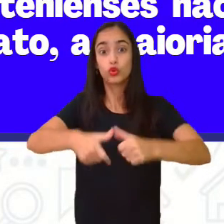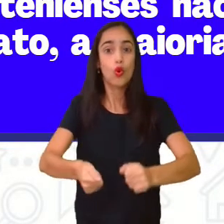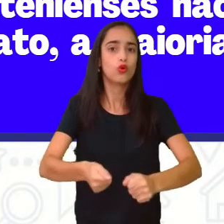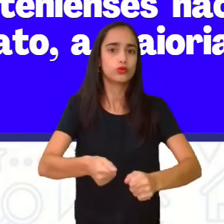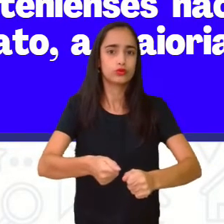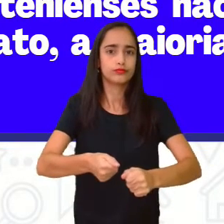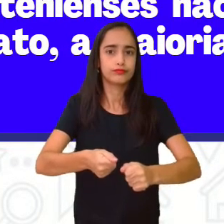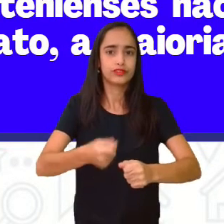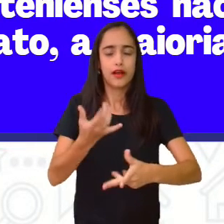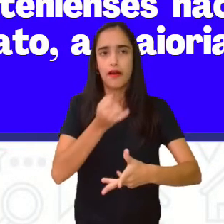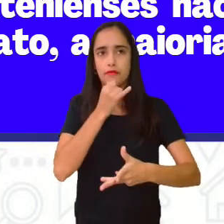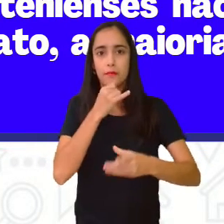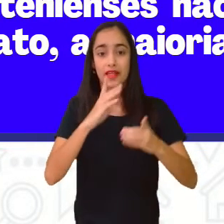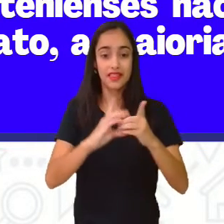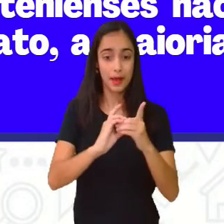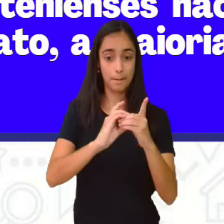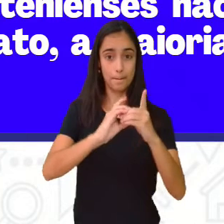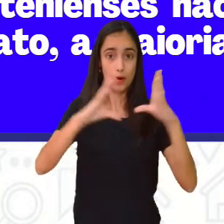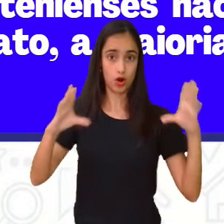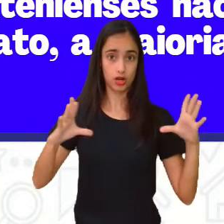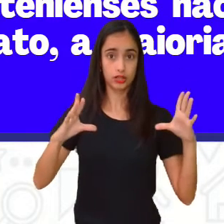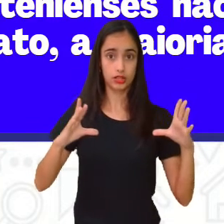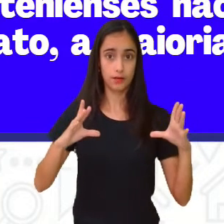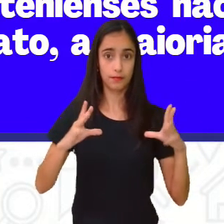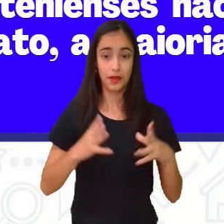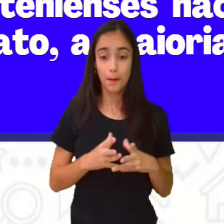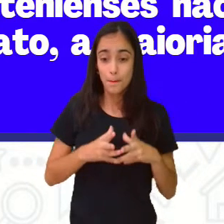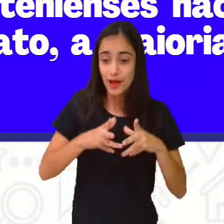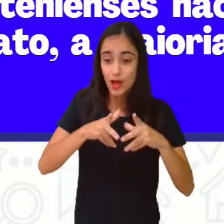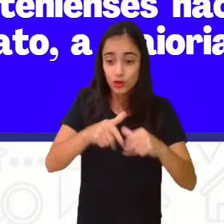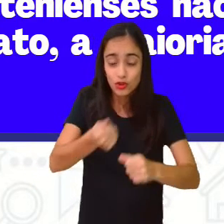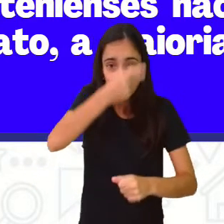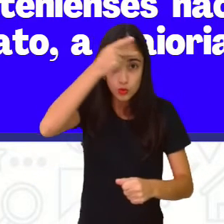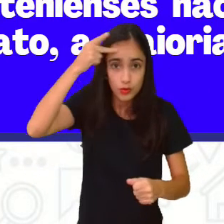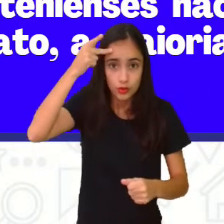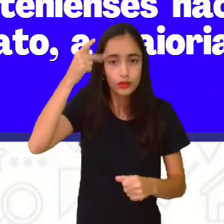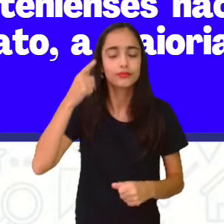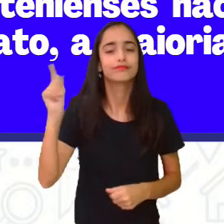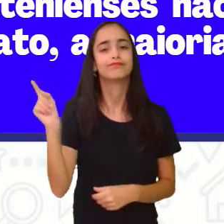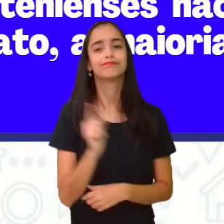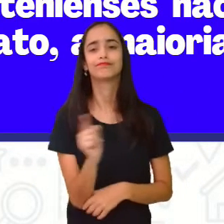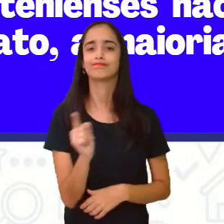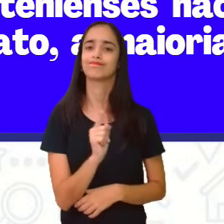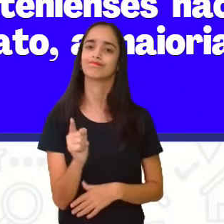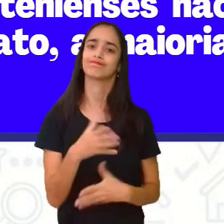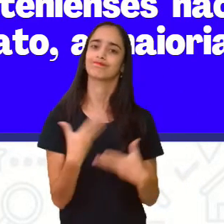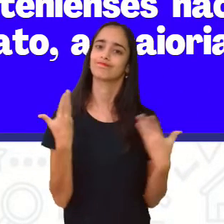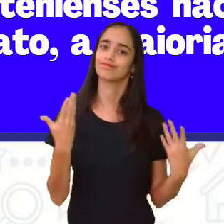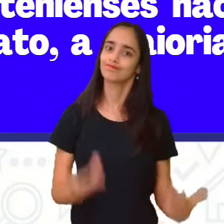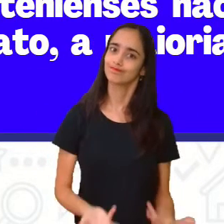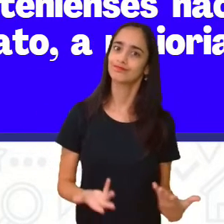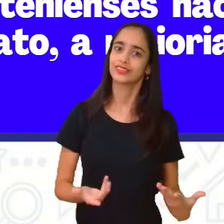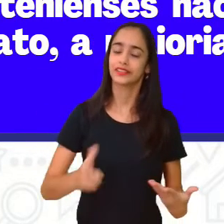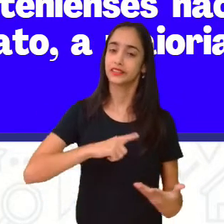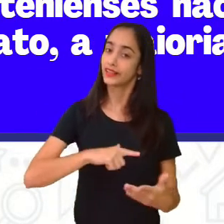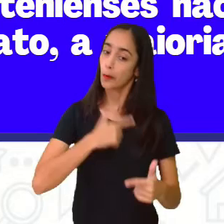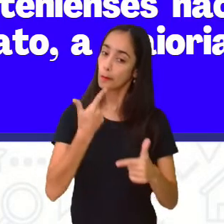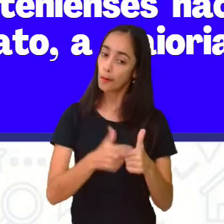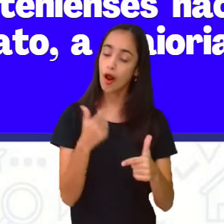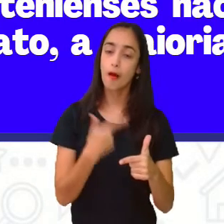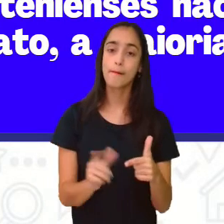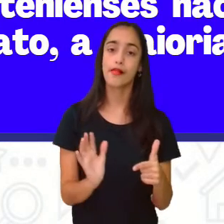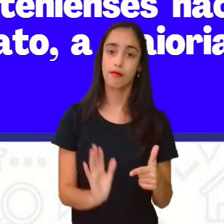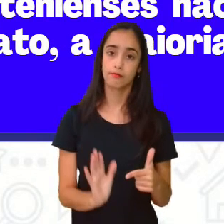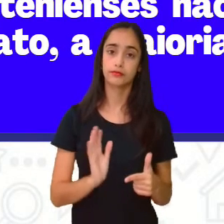que era democracia apenas para os cidadãos atenienses. Aí é que está o problema da